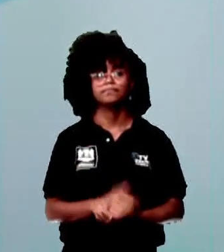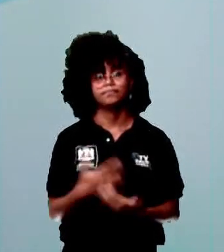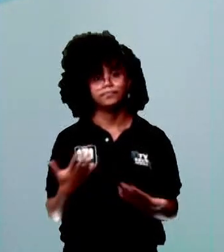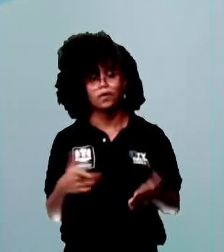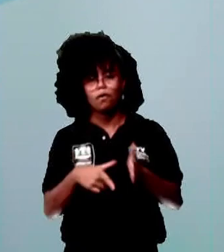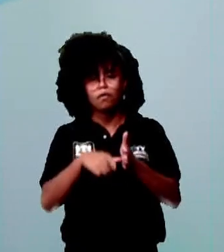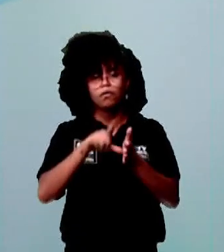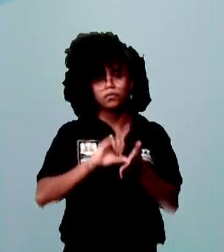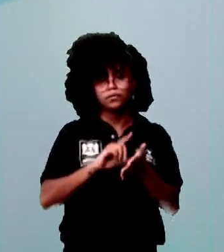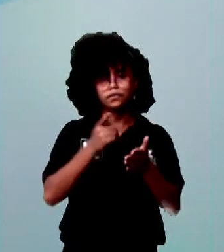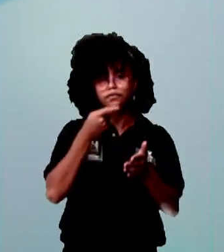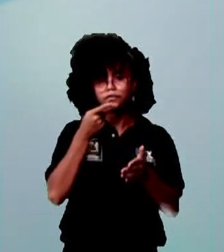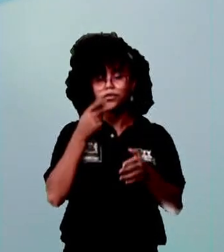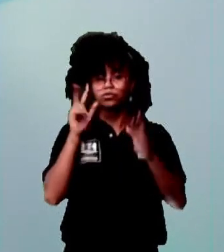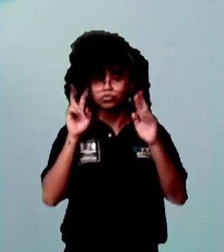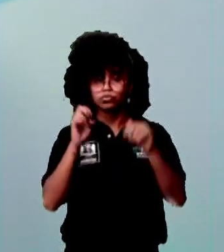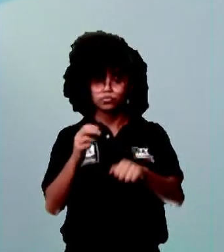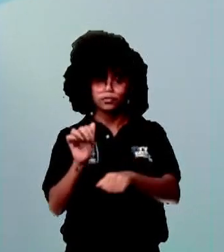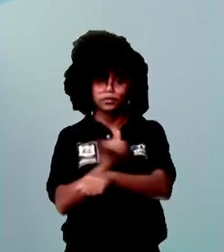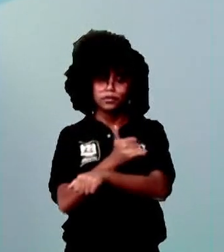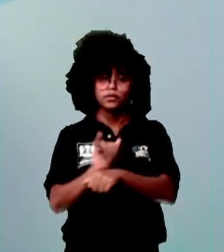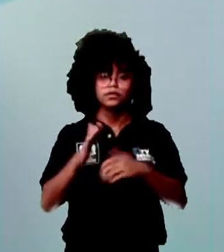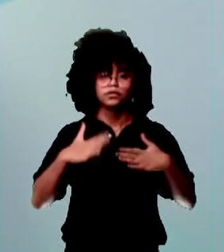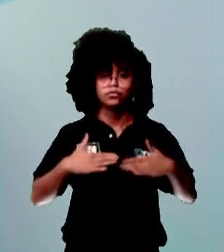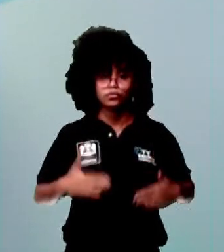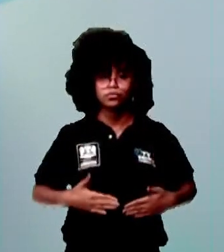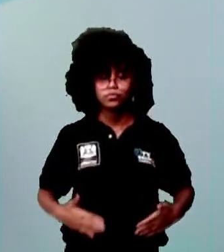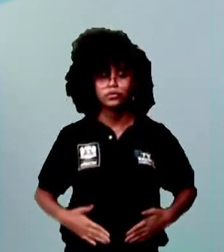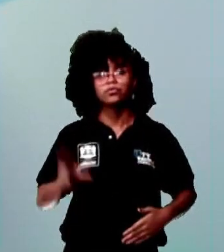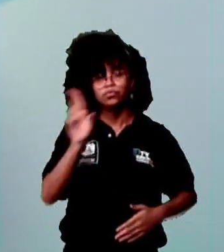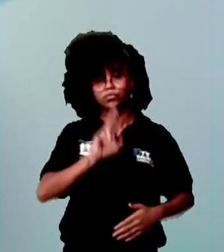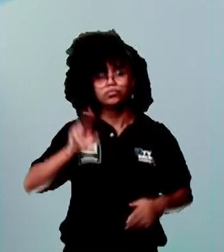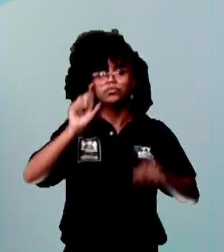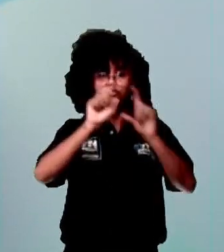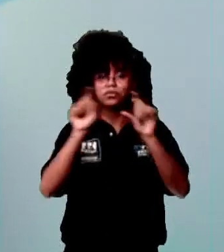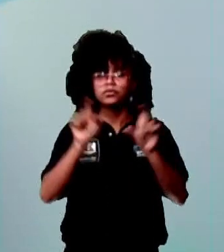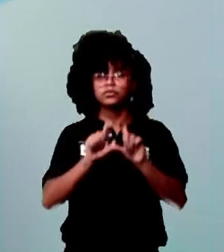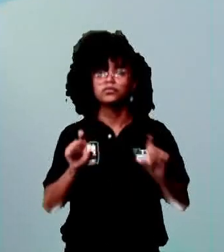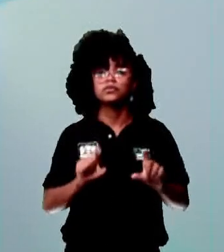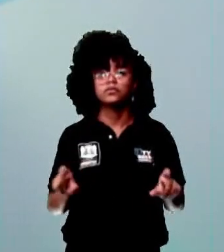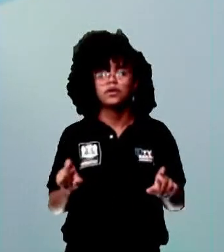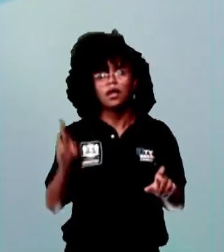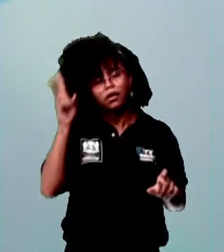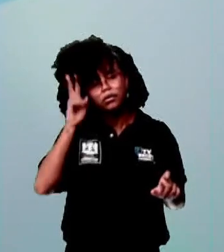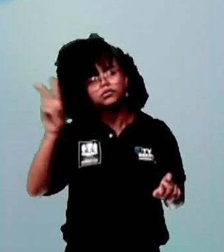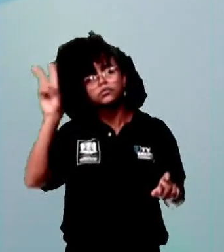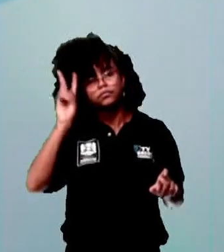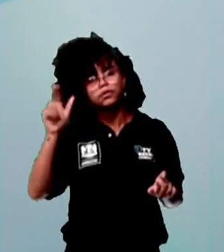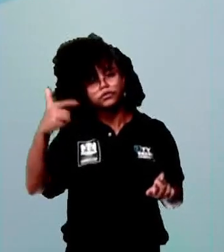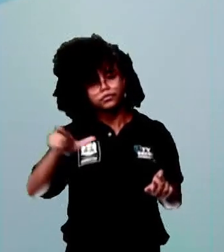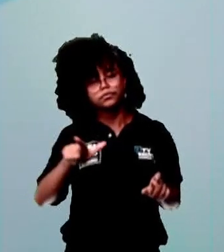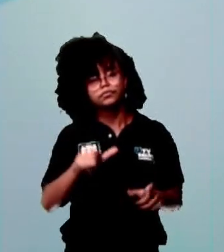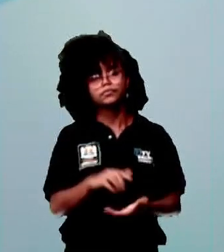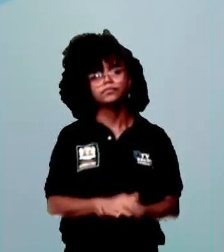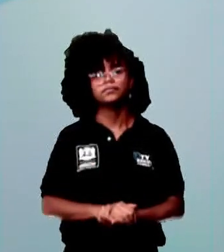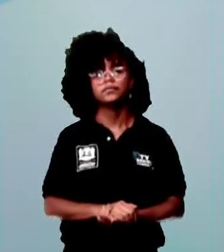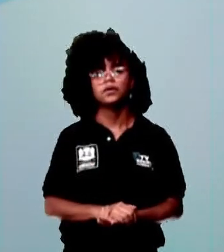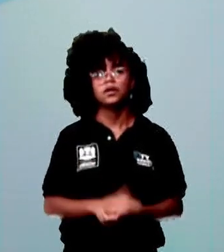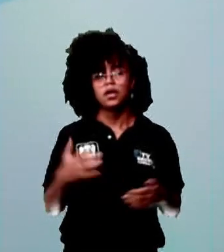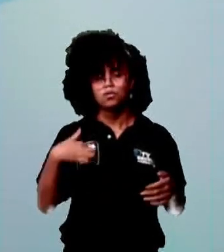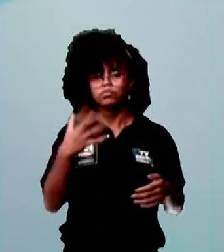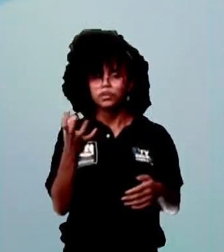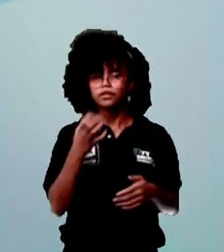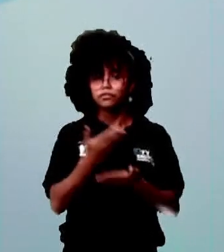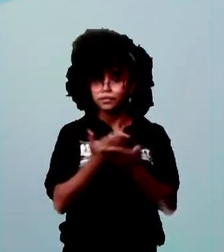falarmos das estratégias de humor que são utilizadas na tirinha, né, relembrar esse assunto, eu quero que vocês percebam